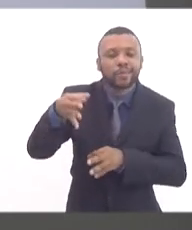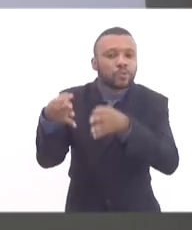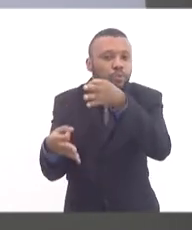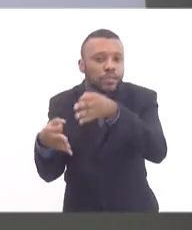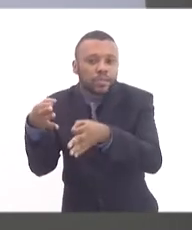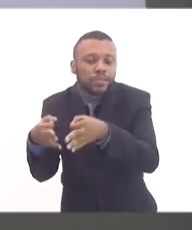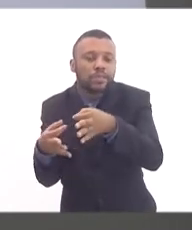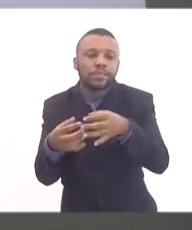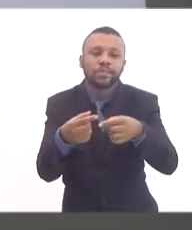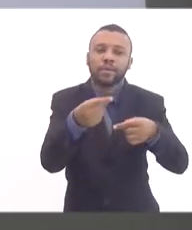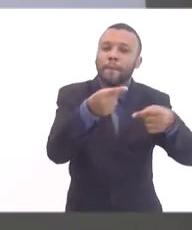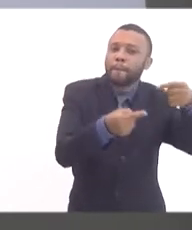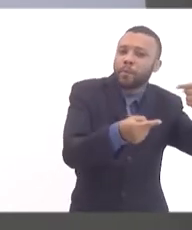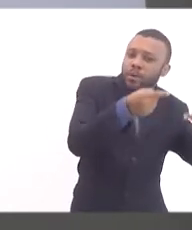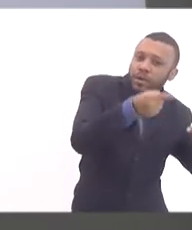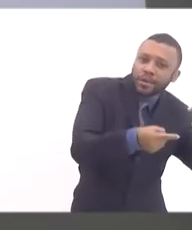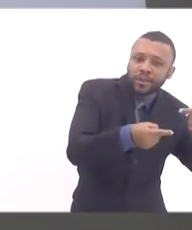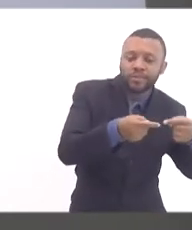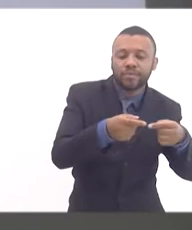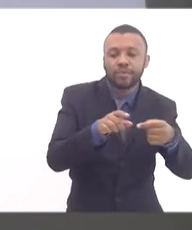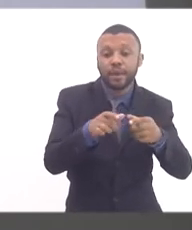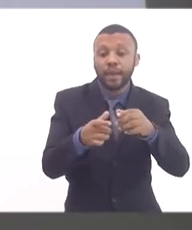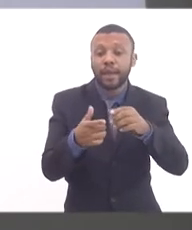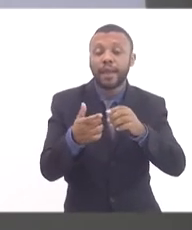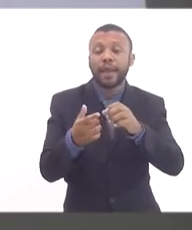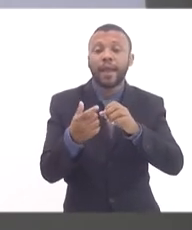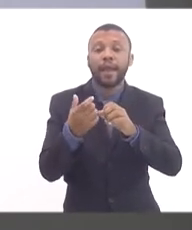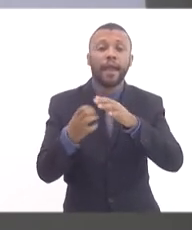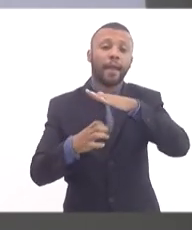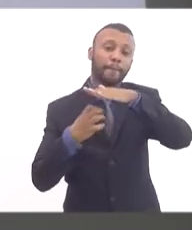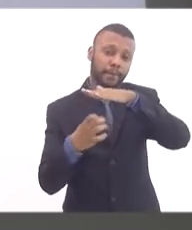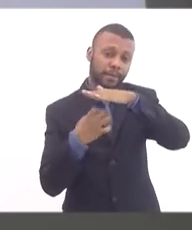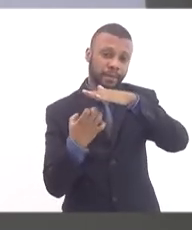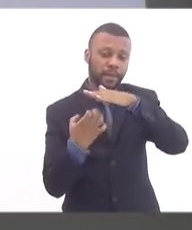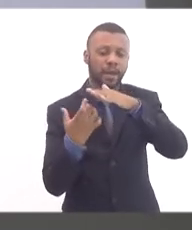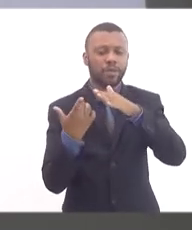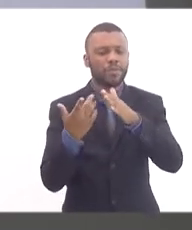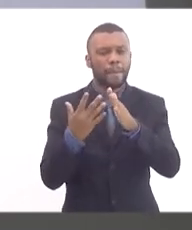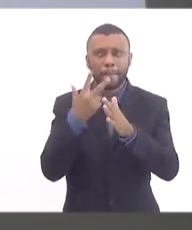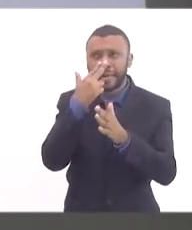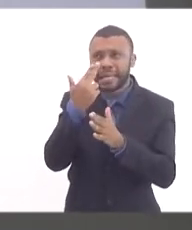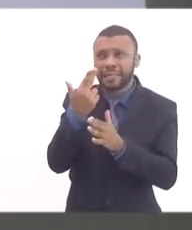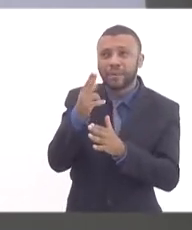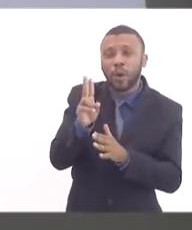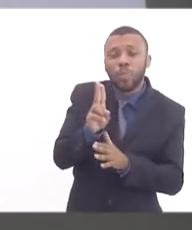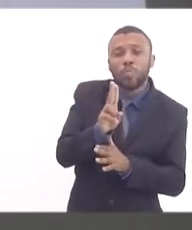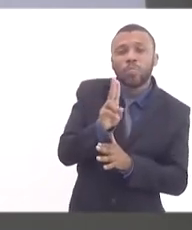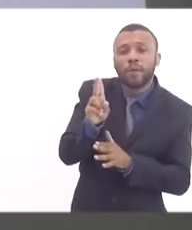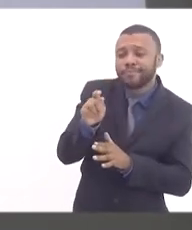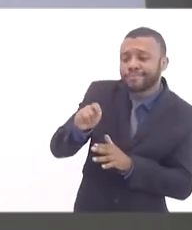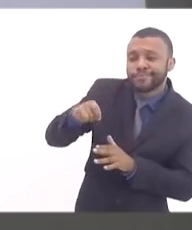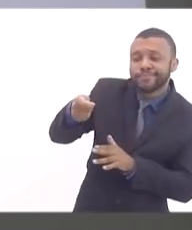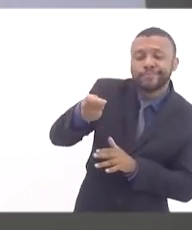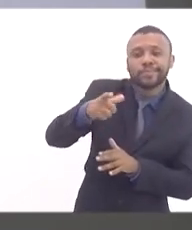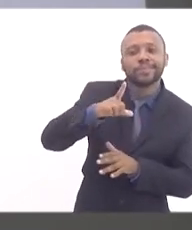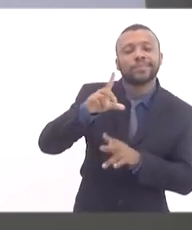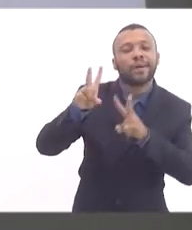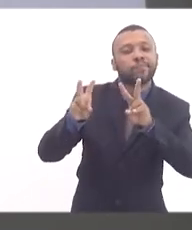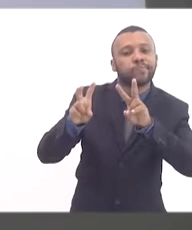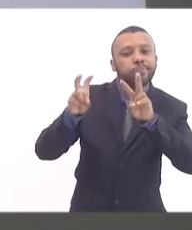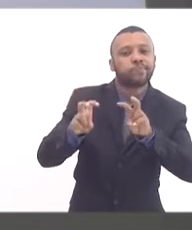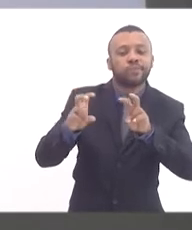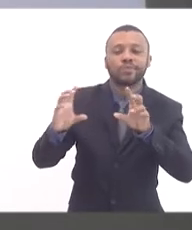e não mudei Empresarial não é passou a ter uma uma nomenclatura né mais comum decolagem